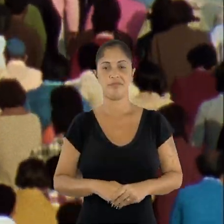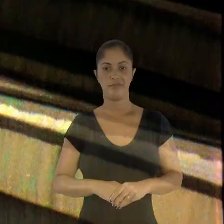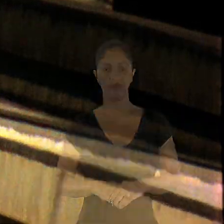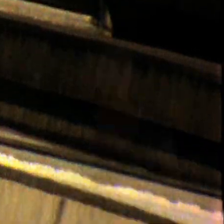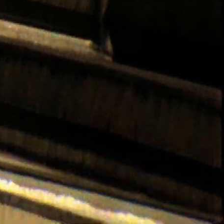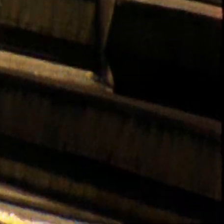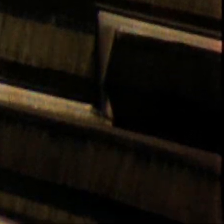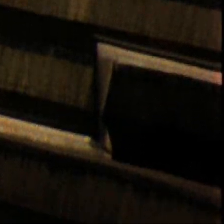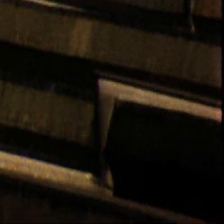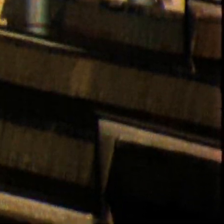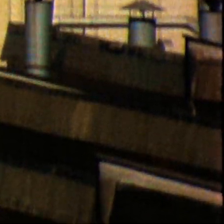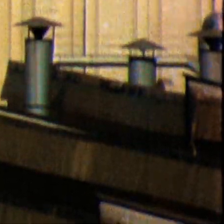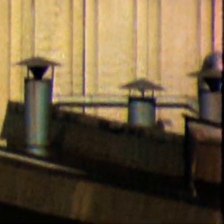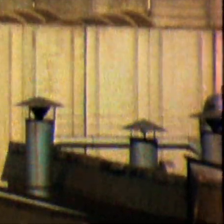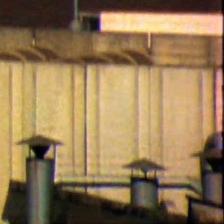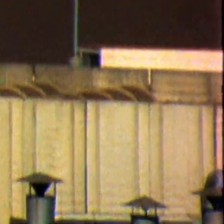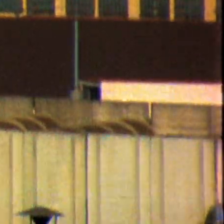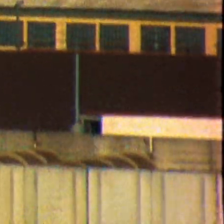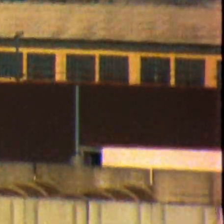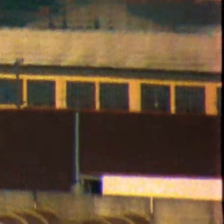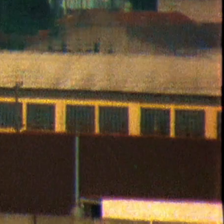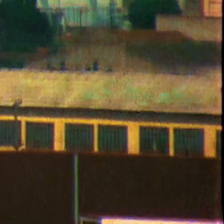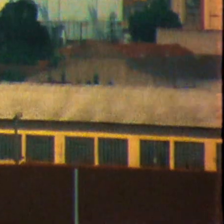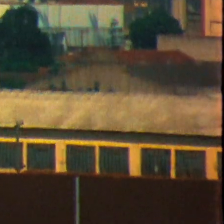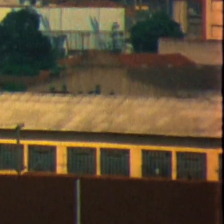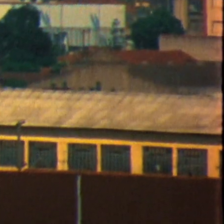próprias. A chaminé de uma fábrica.